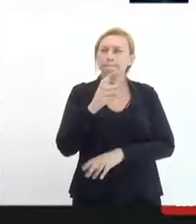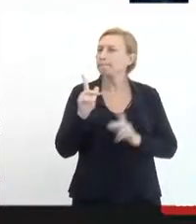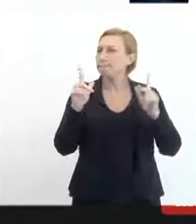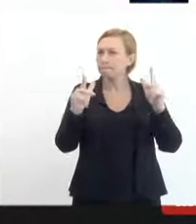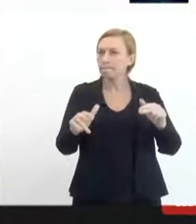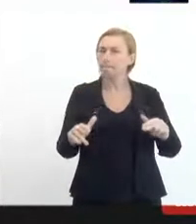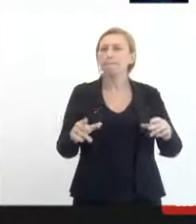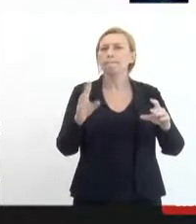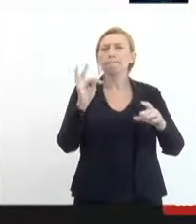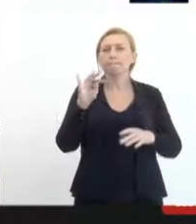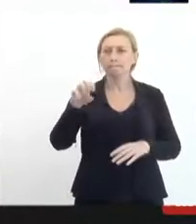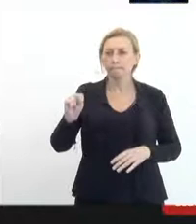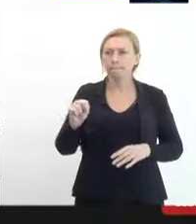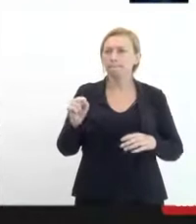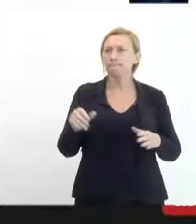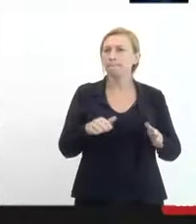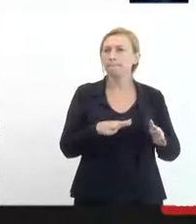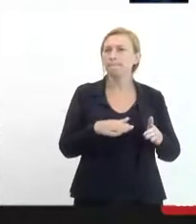em processos de